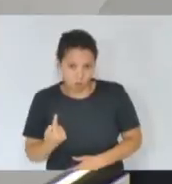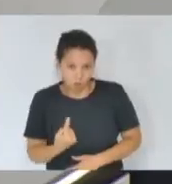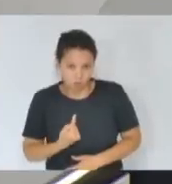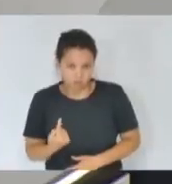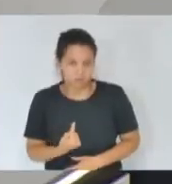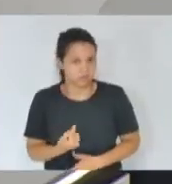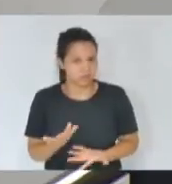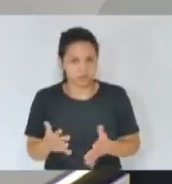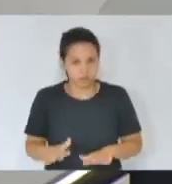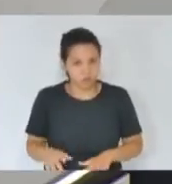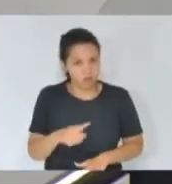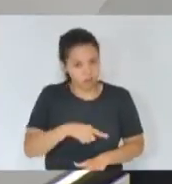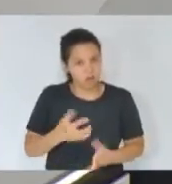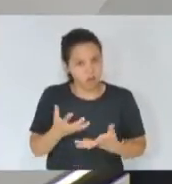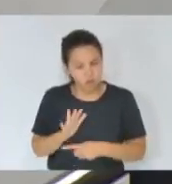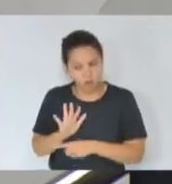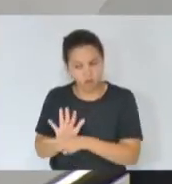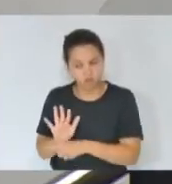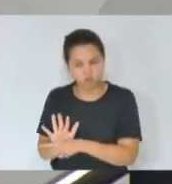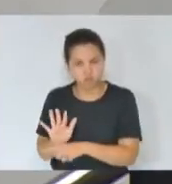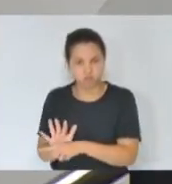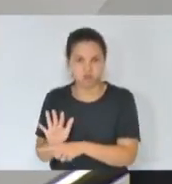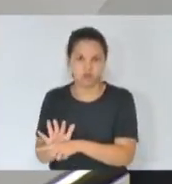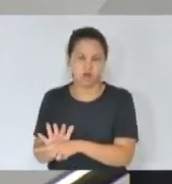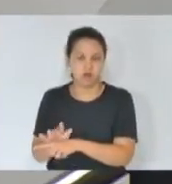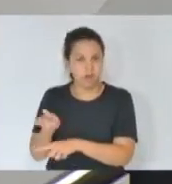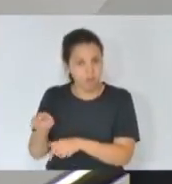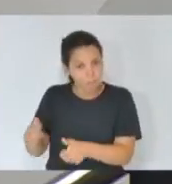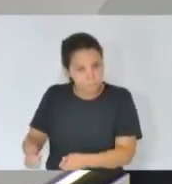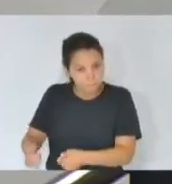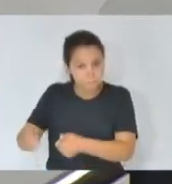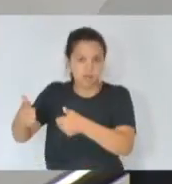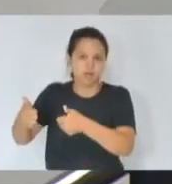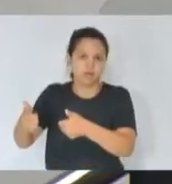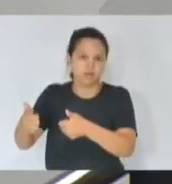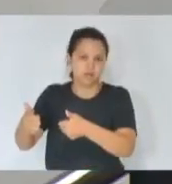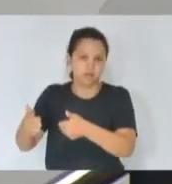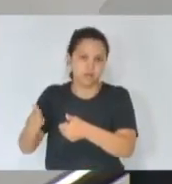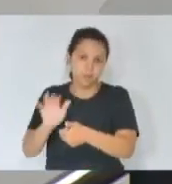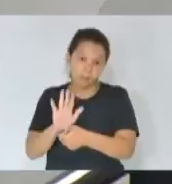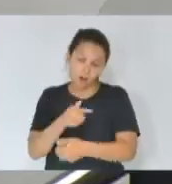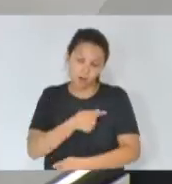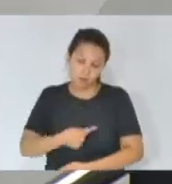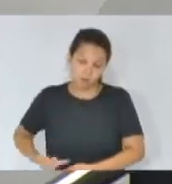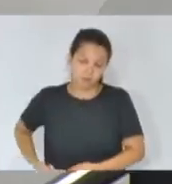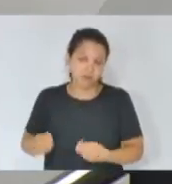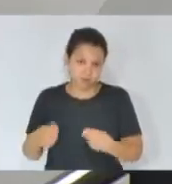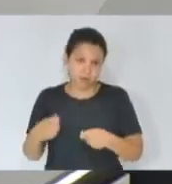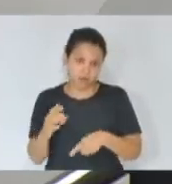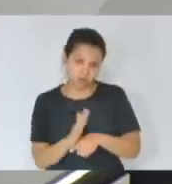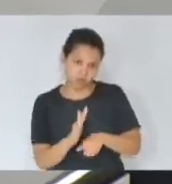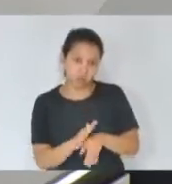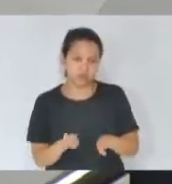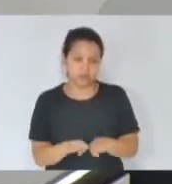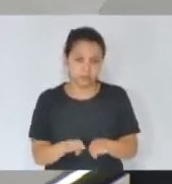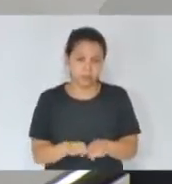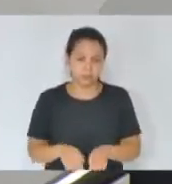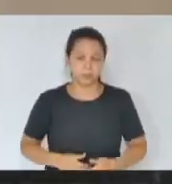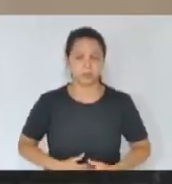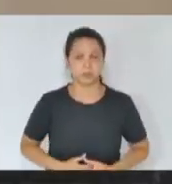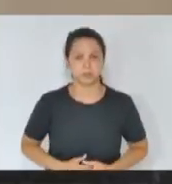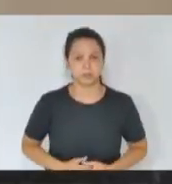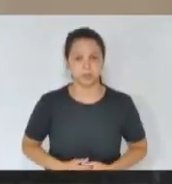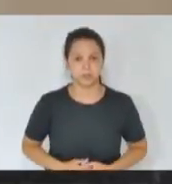com o governo. Queremos que o governo se dê bem. Mas o governo tem que fazer a parte dele também. Muito obrigado, senhor deputado.